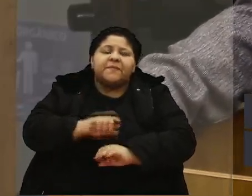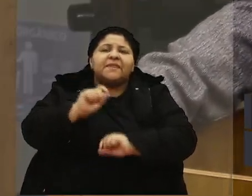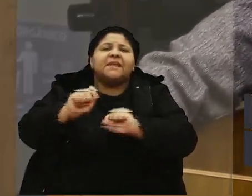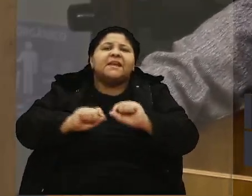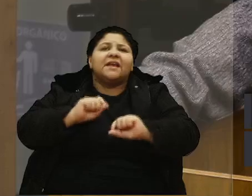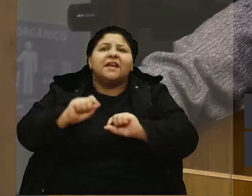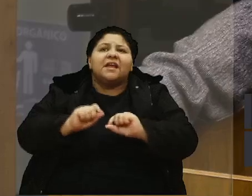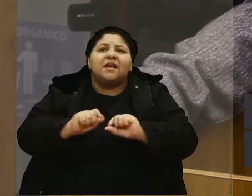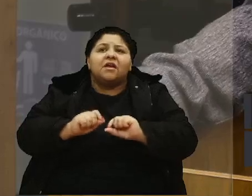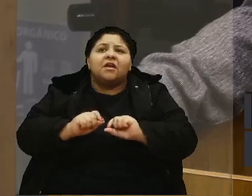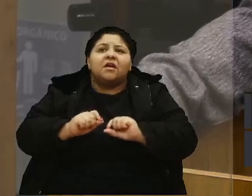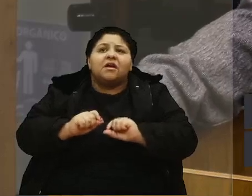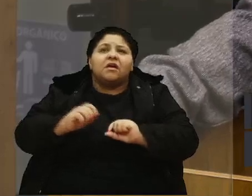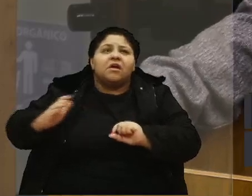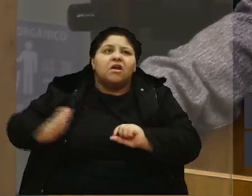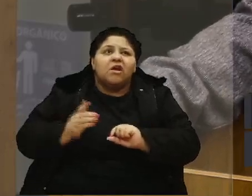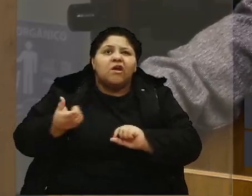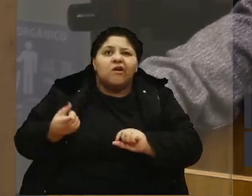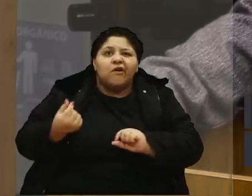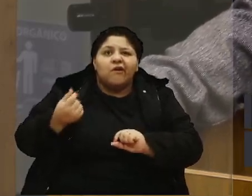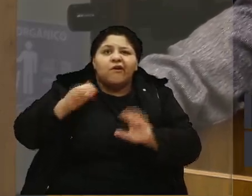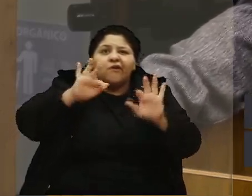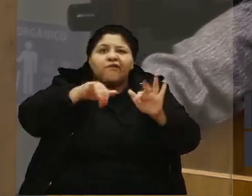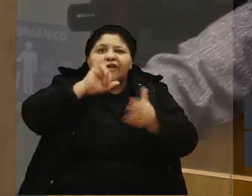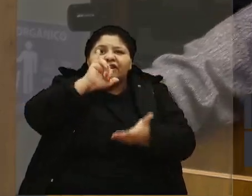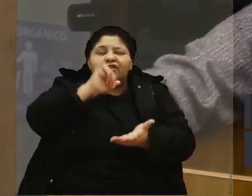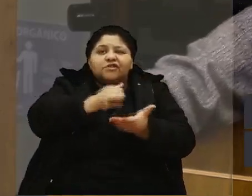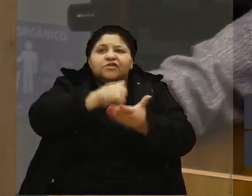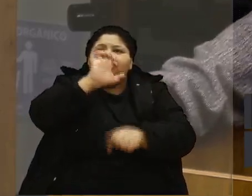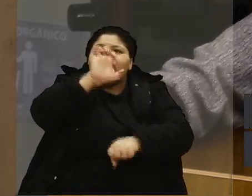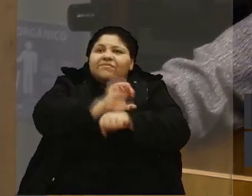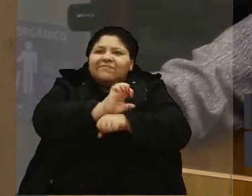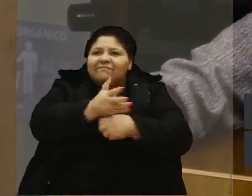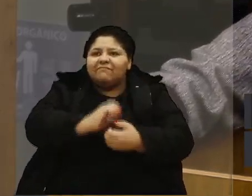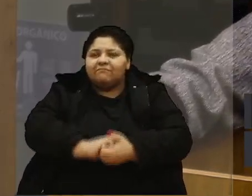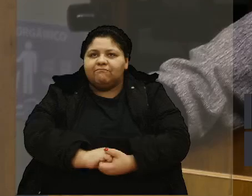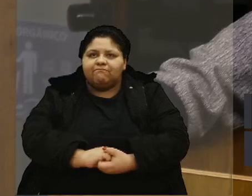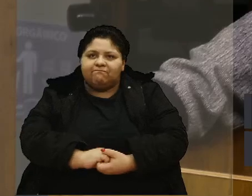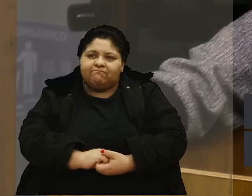Quem fica rico de isenção fiscal do Estado.